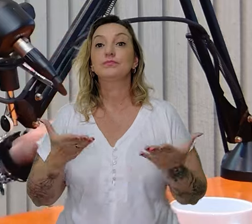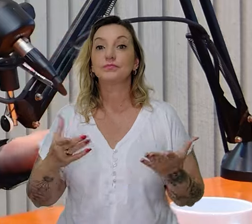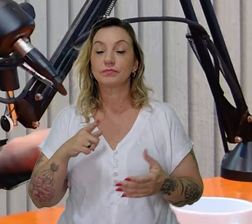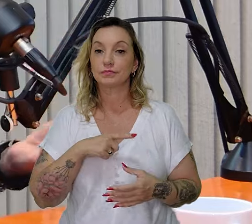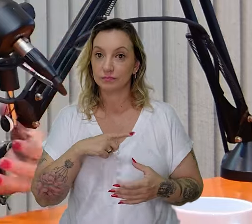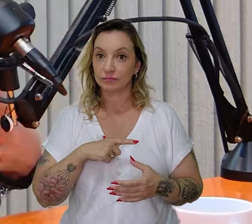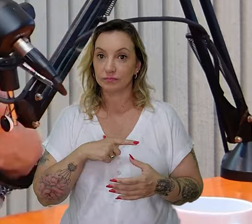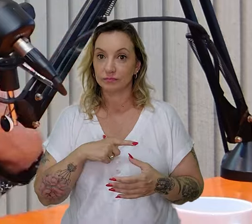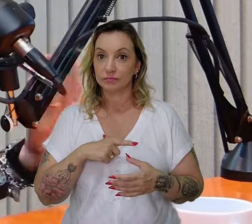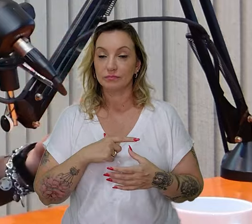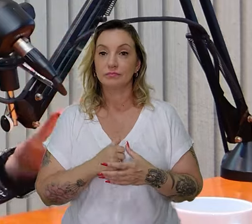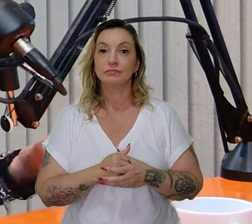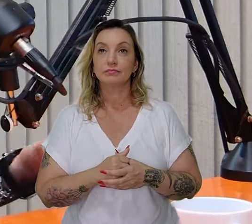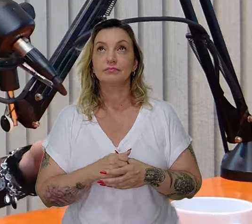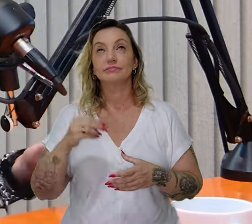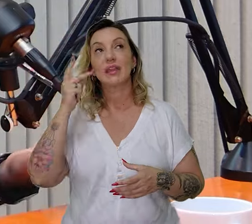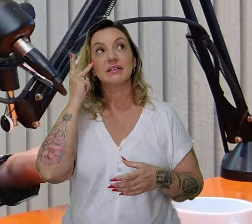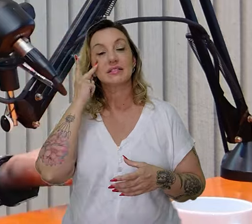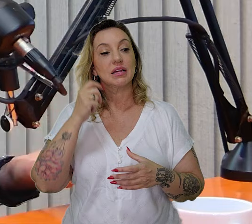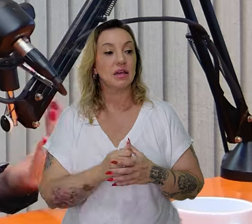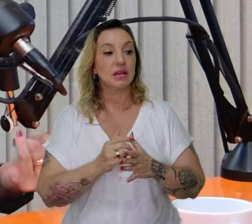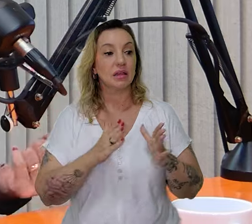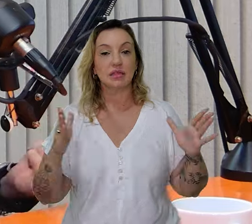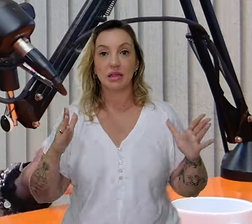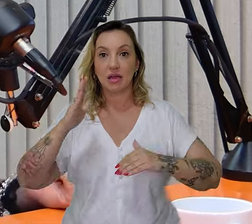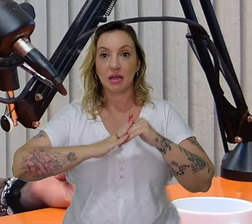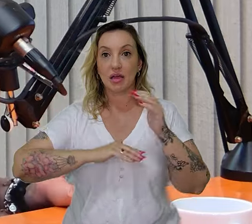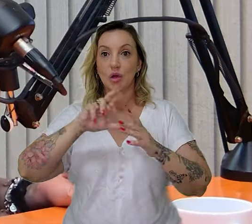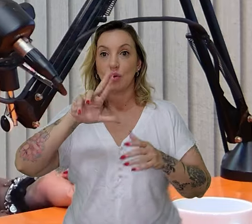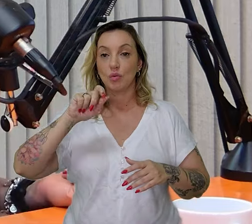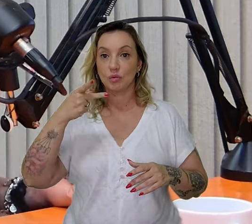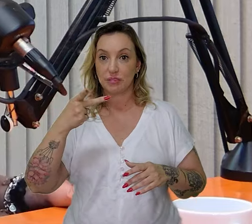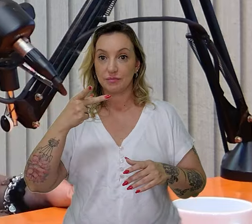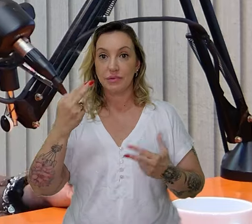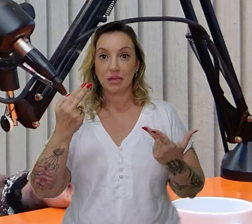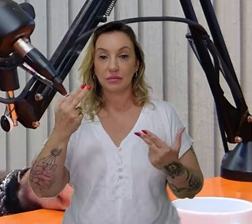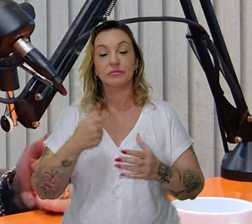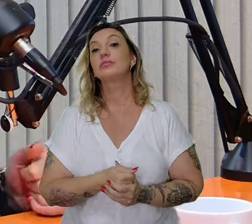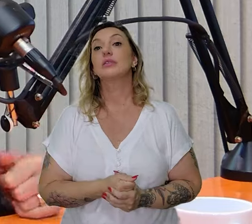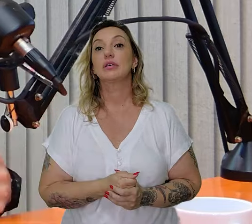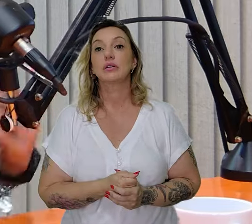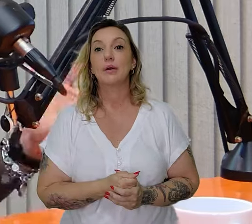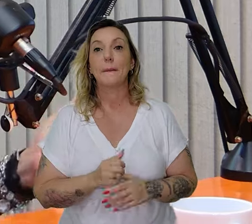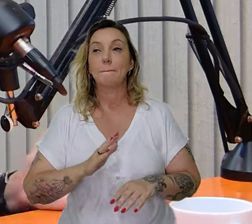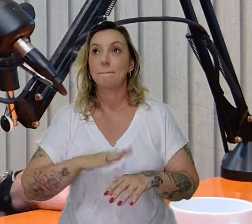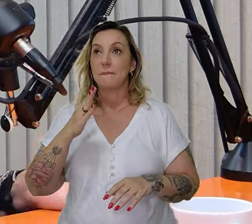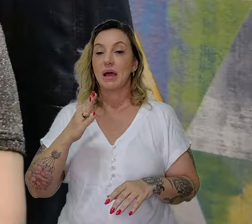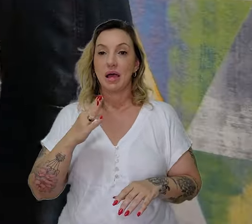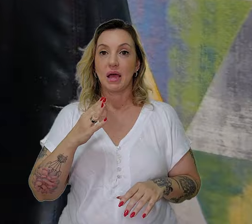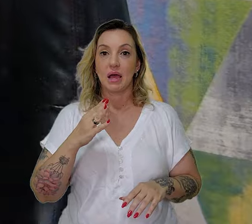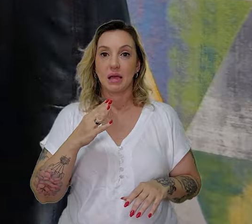a gente tem o tamanho a gente tá em São Paulo né a gente tem o tamanho da área construída da USP aqui em São Paulo e São mais de